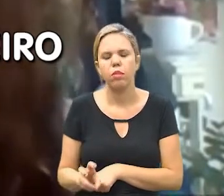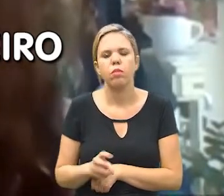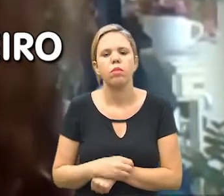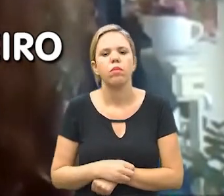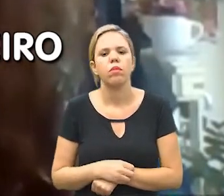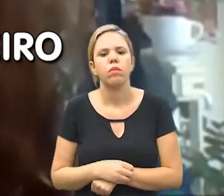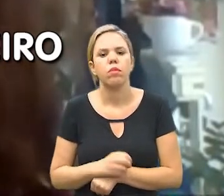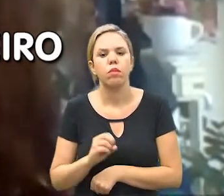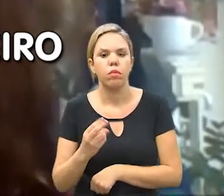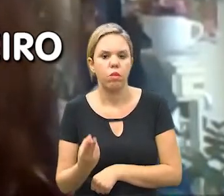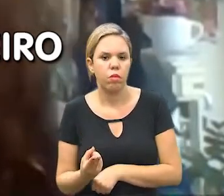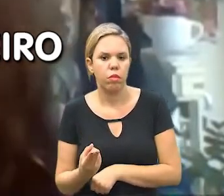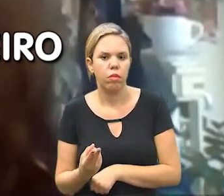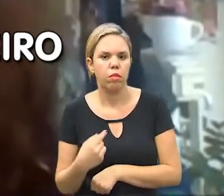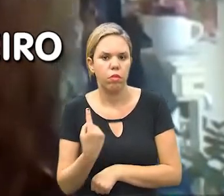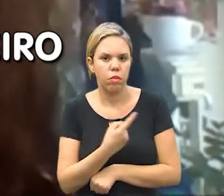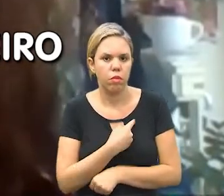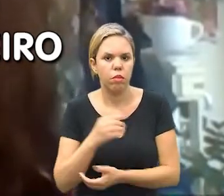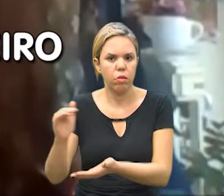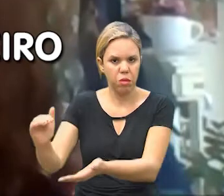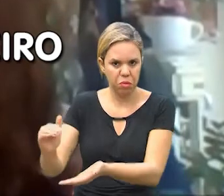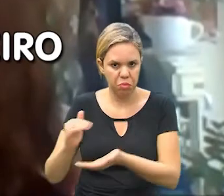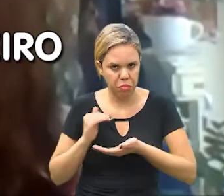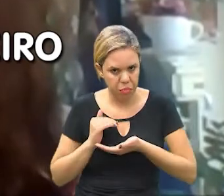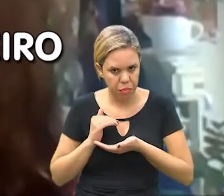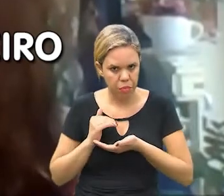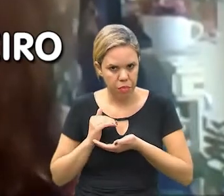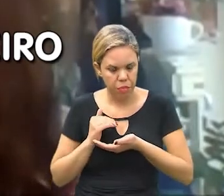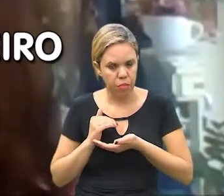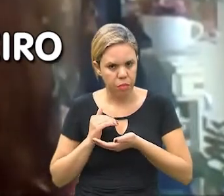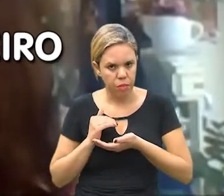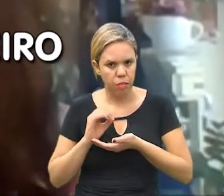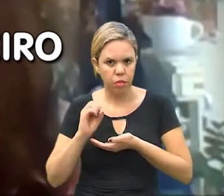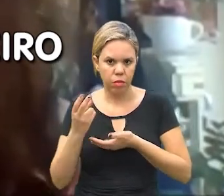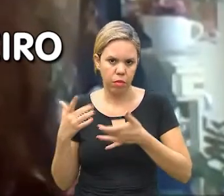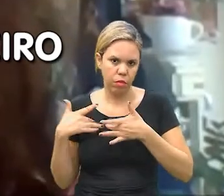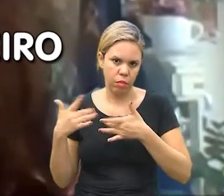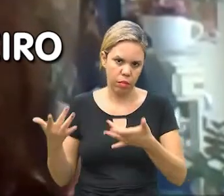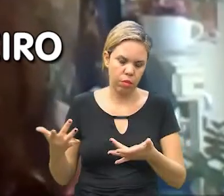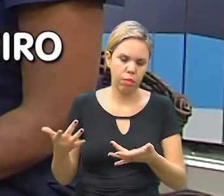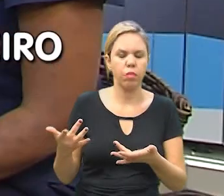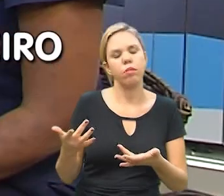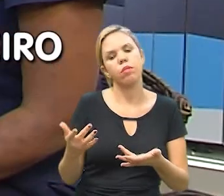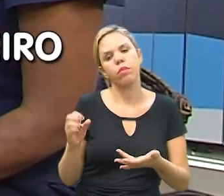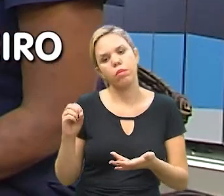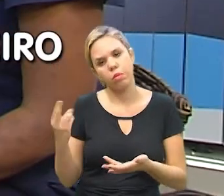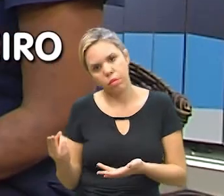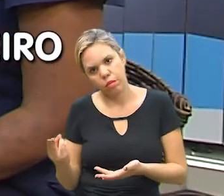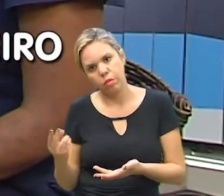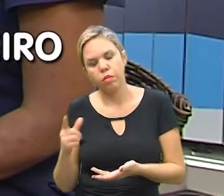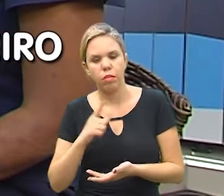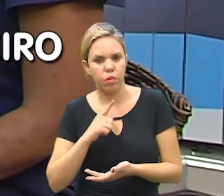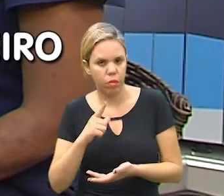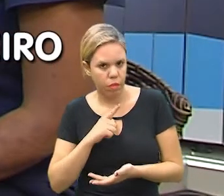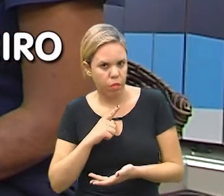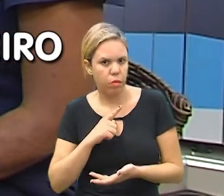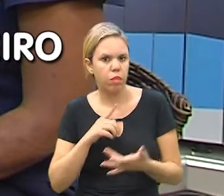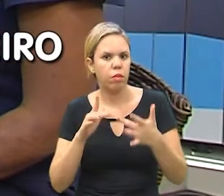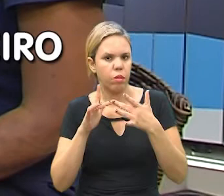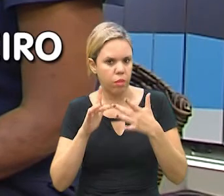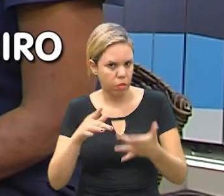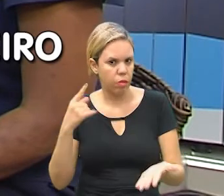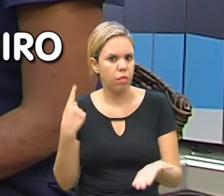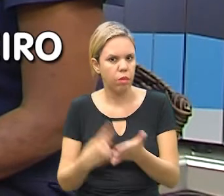6735, ou nós retiramos, ou então nós temos convênios